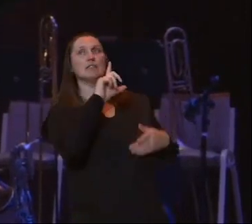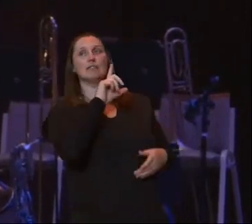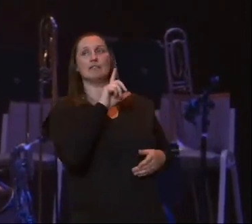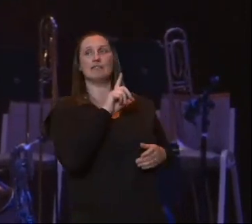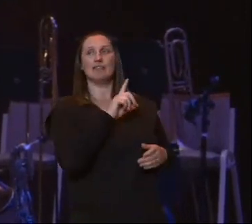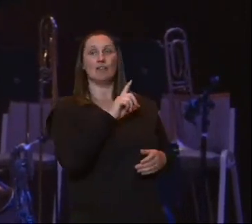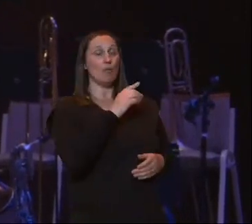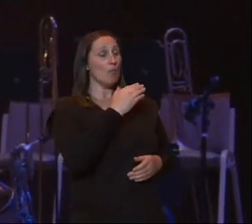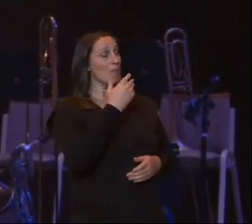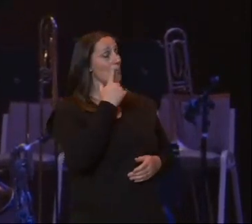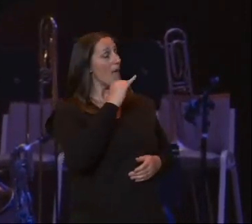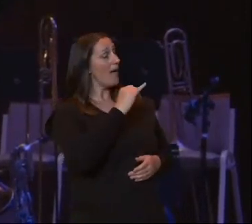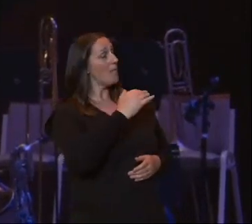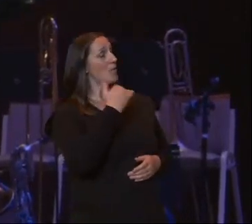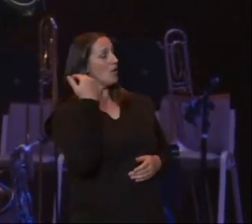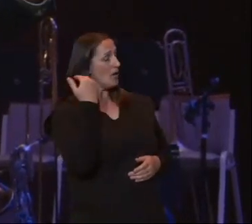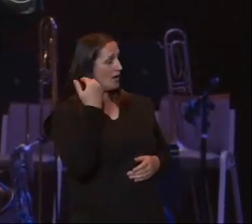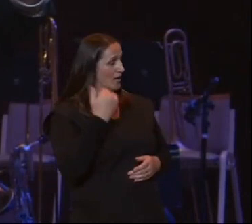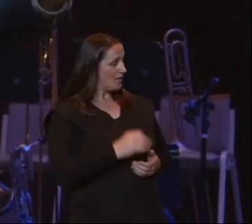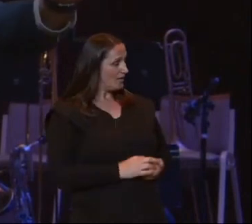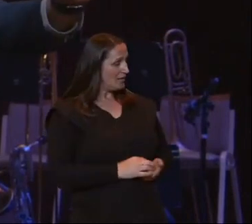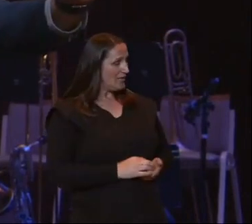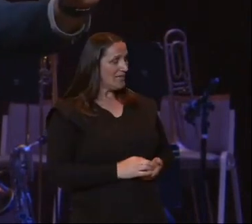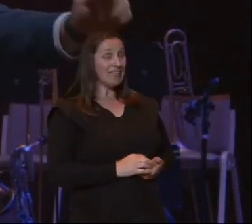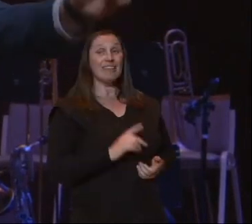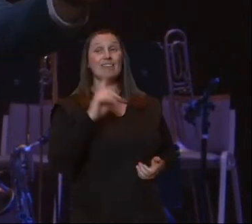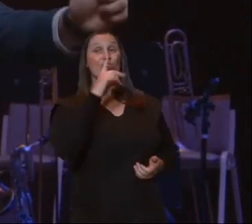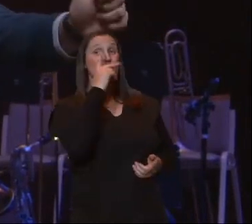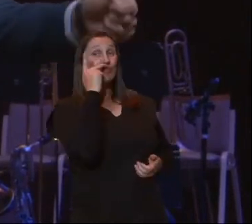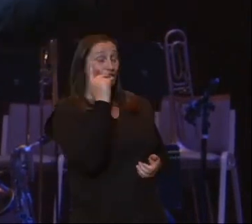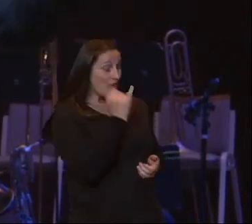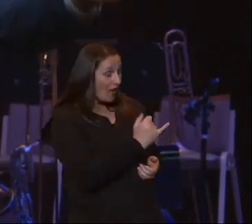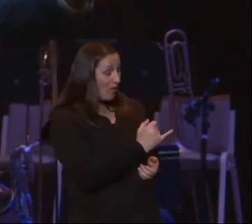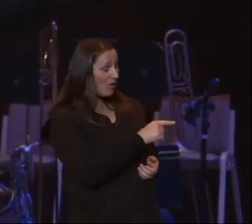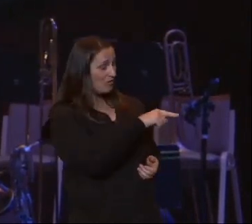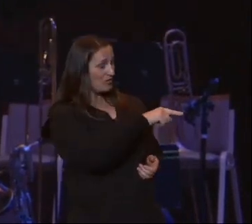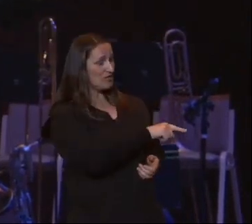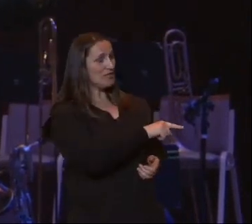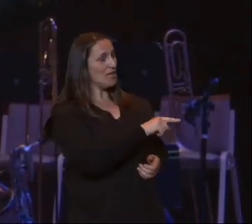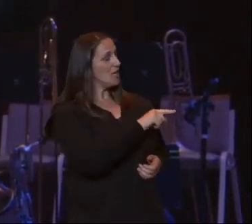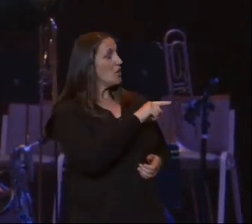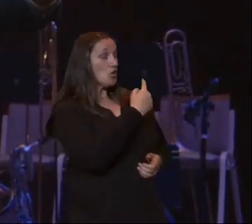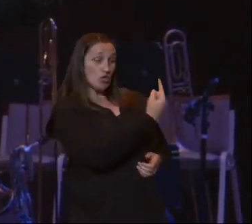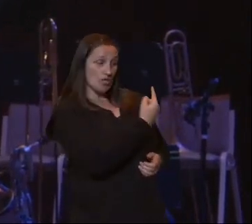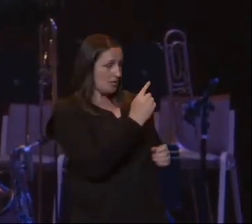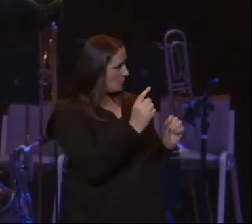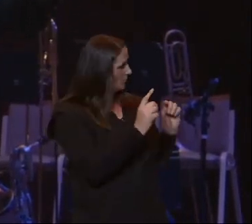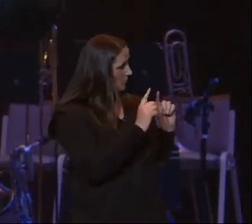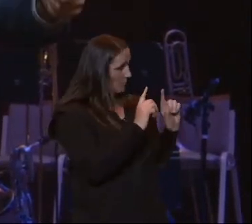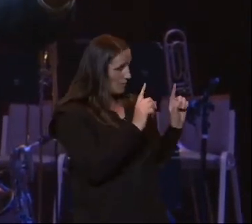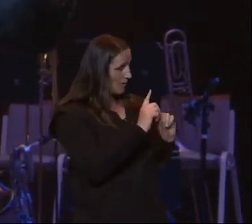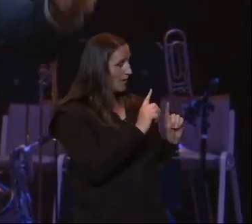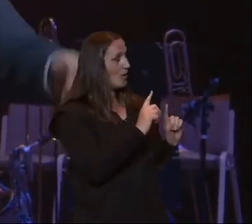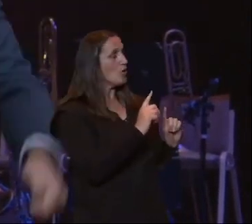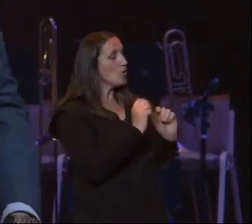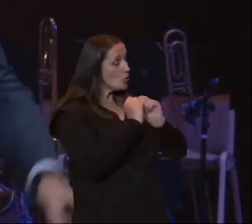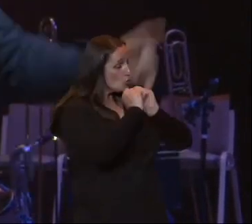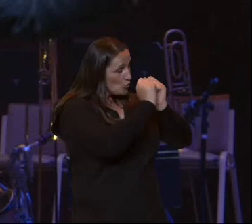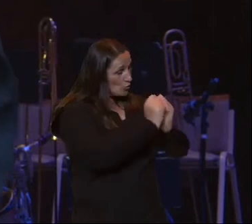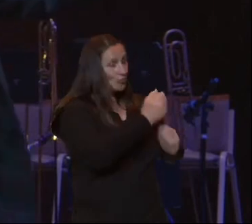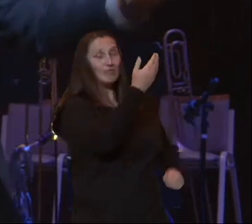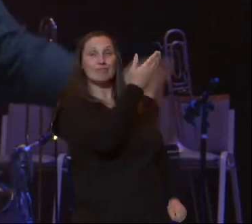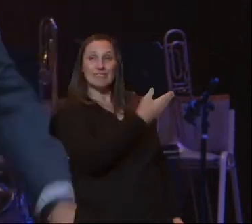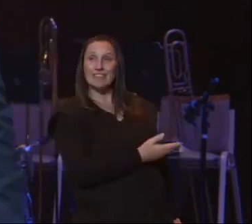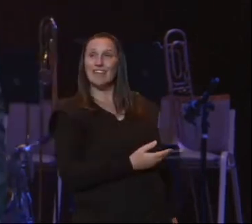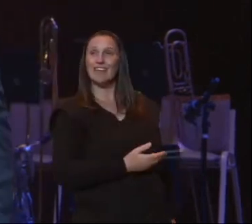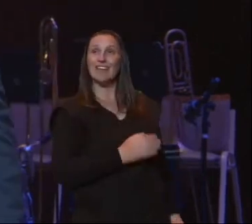disse: eu não vou deixar ele passar sozinho. Eu quero ir com ele, passar pelo vale da sombra e da morte.